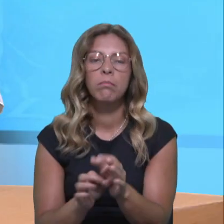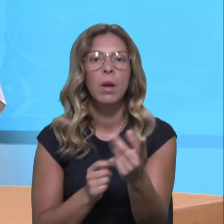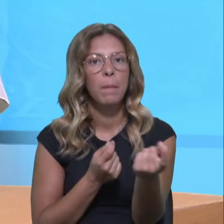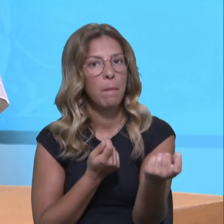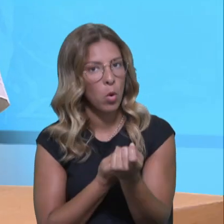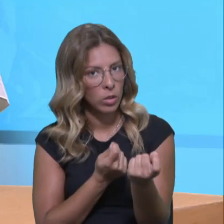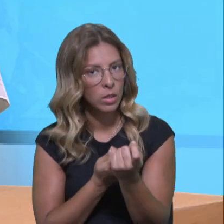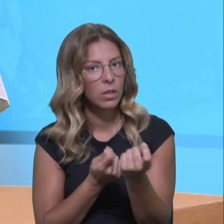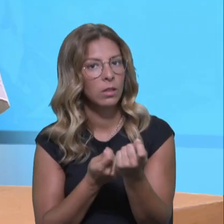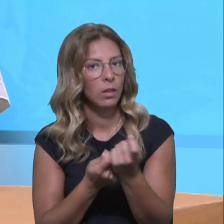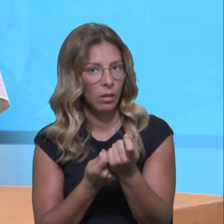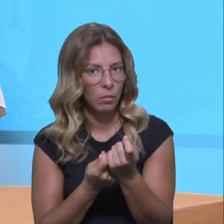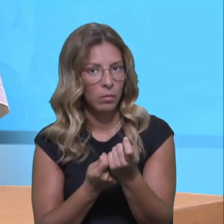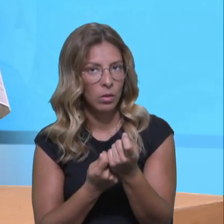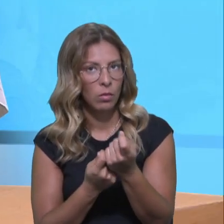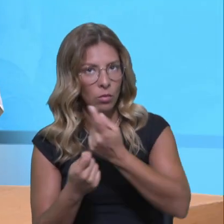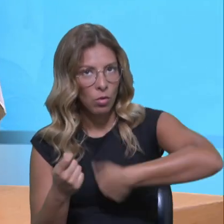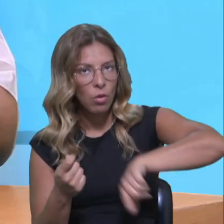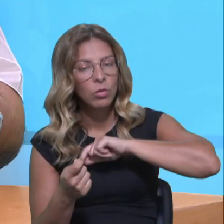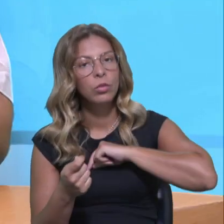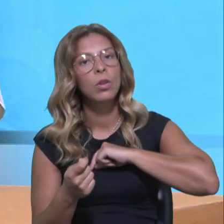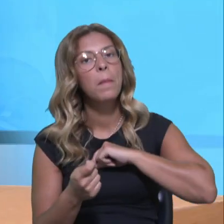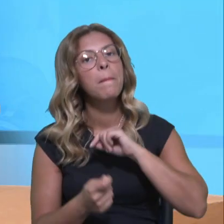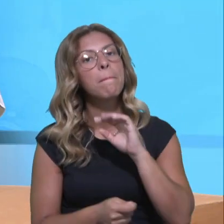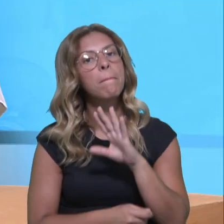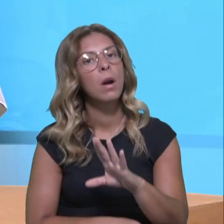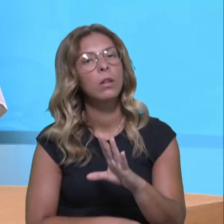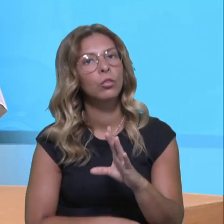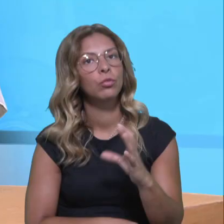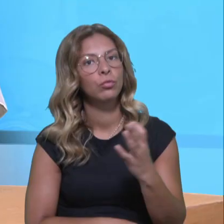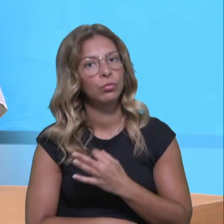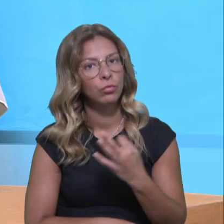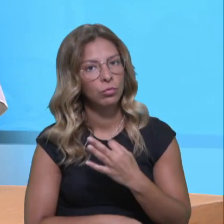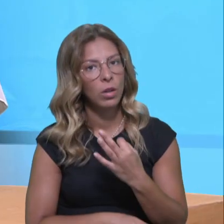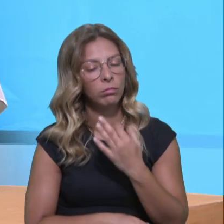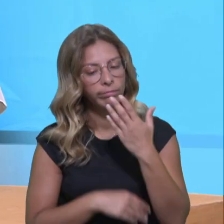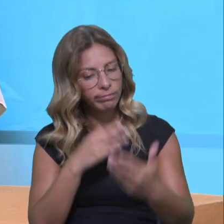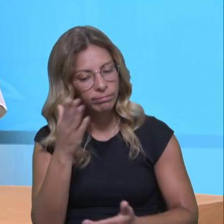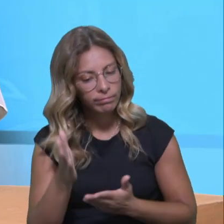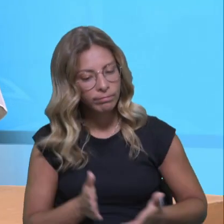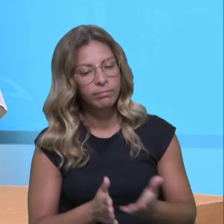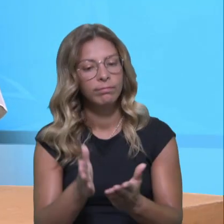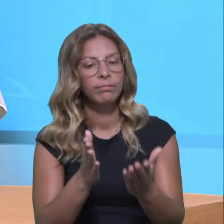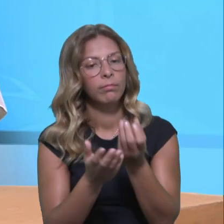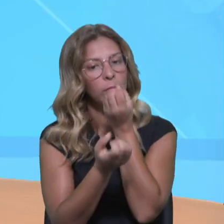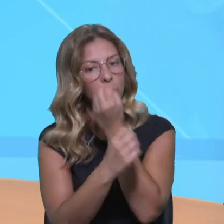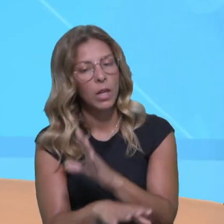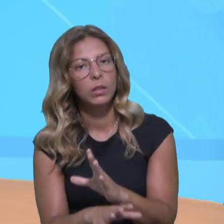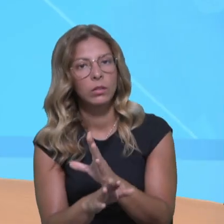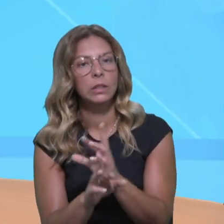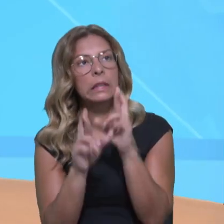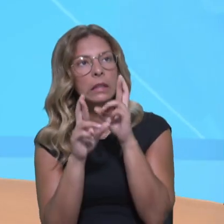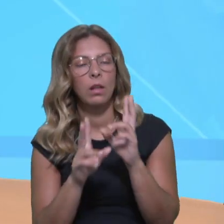de nós, precisamente para nos ajudar a caminhar e a não perder a esperança. É uma oração que, de alguma